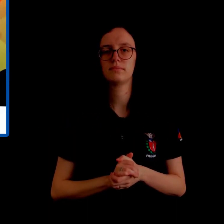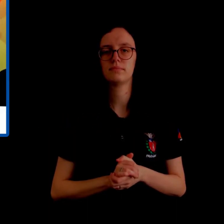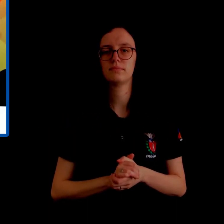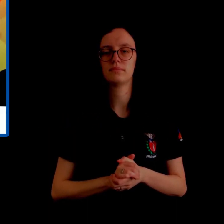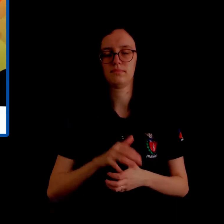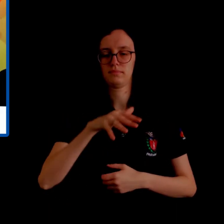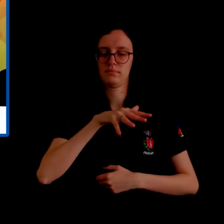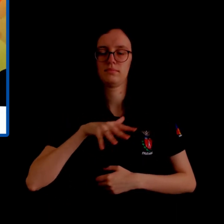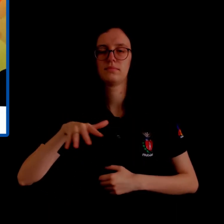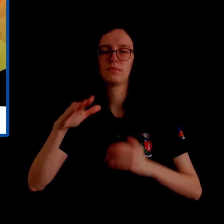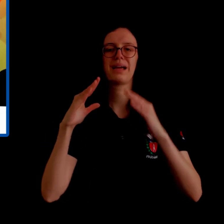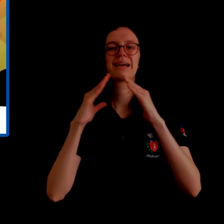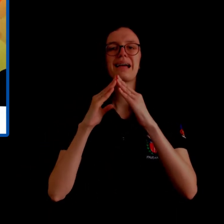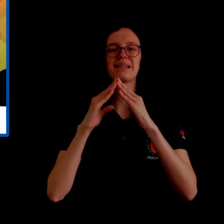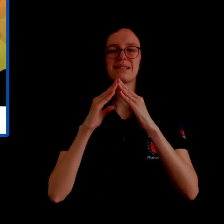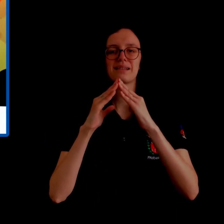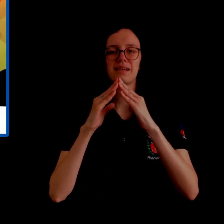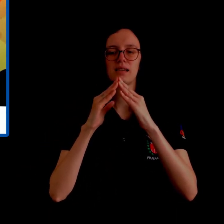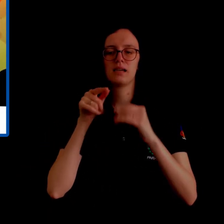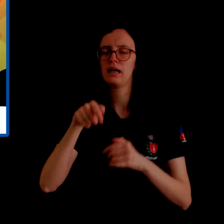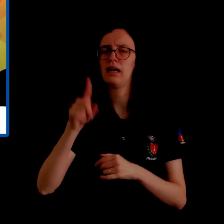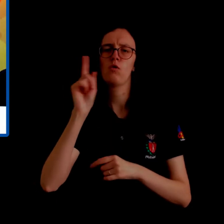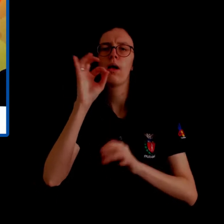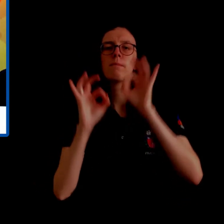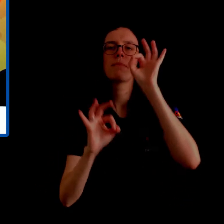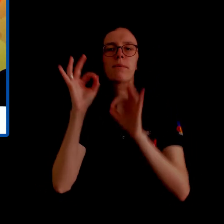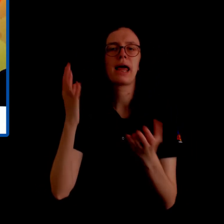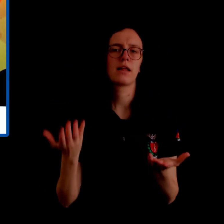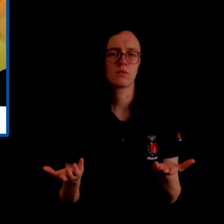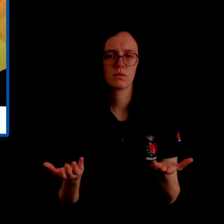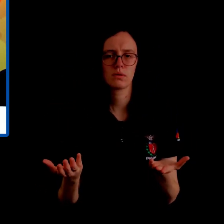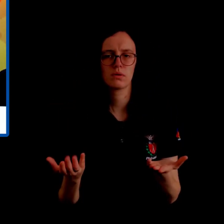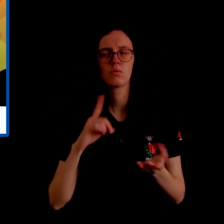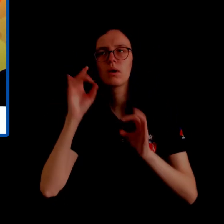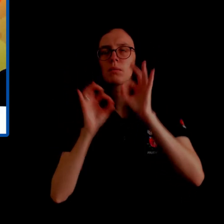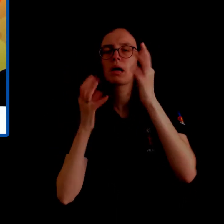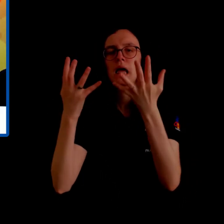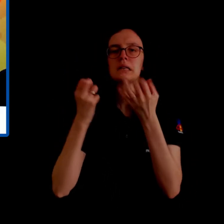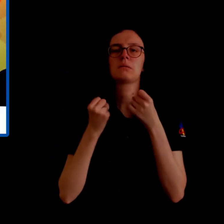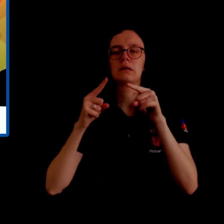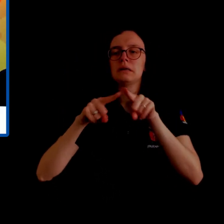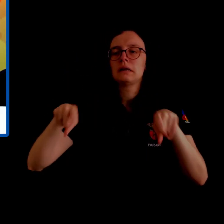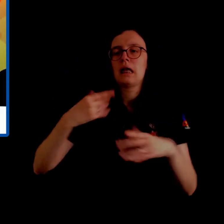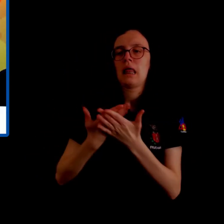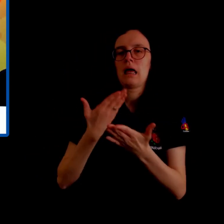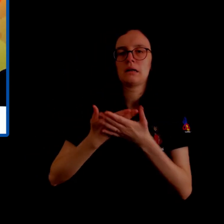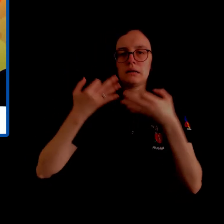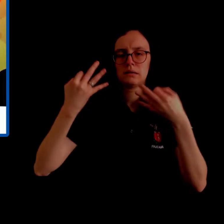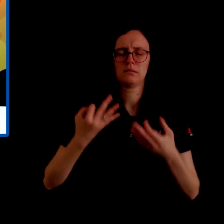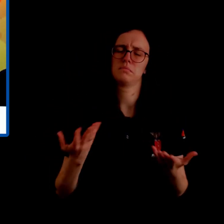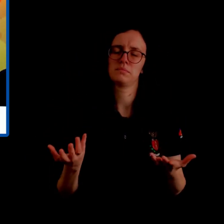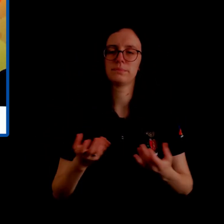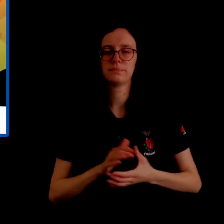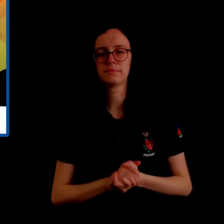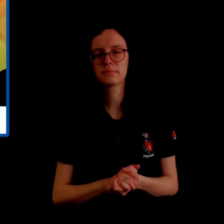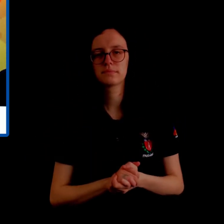casa, ele não está preparado para receber uma sala de aula. Ele não está.